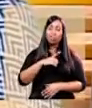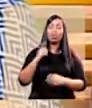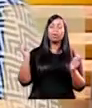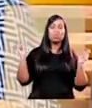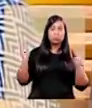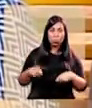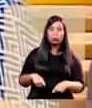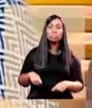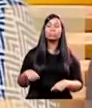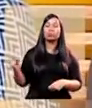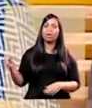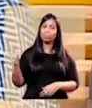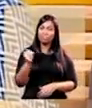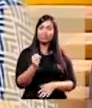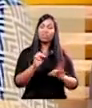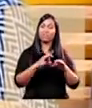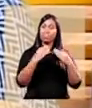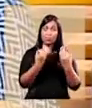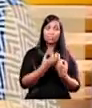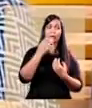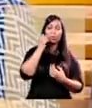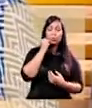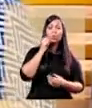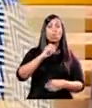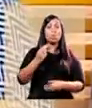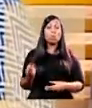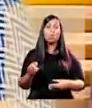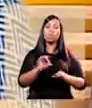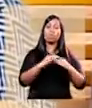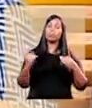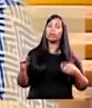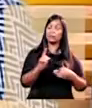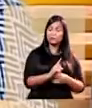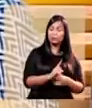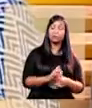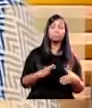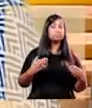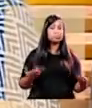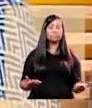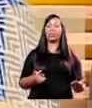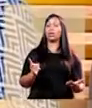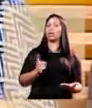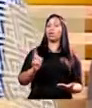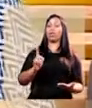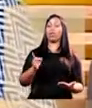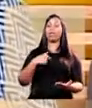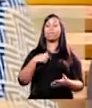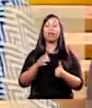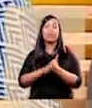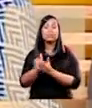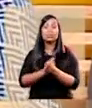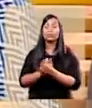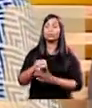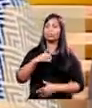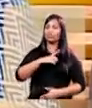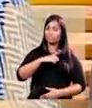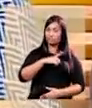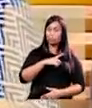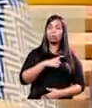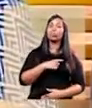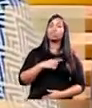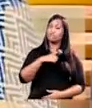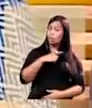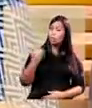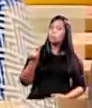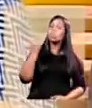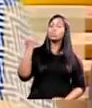remotas possibilidades de colocação em família substituta ou reintegração familiar. Então, não é para criar a expectativa, né? Tem